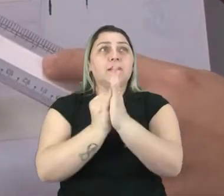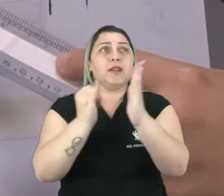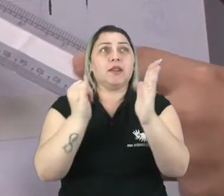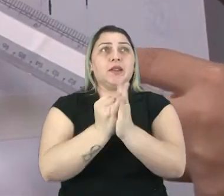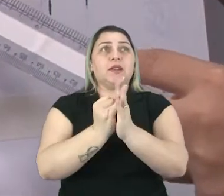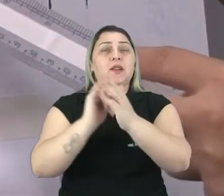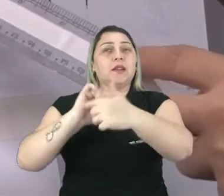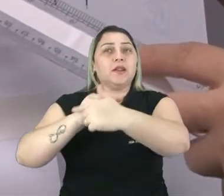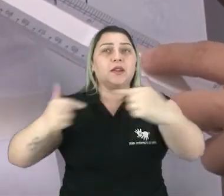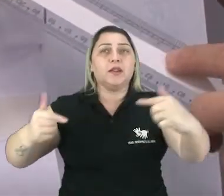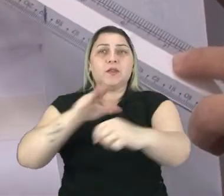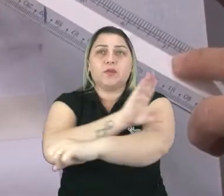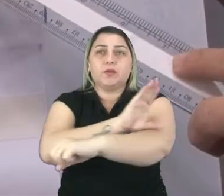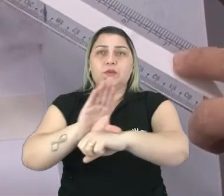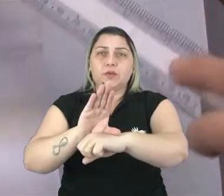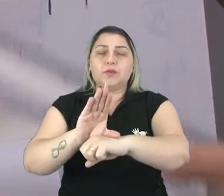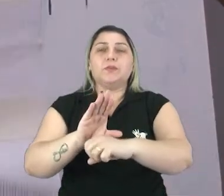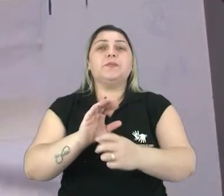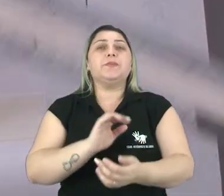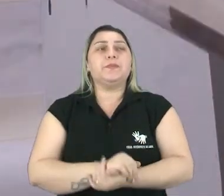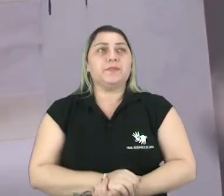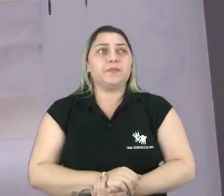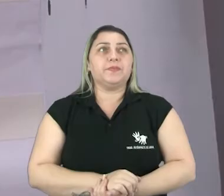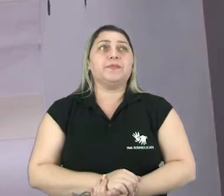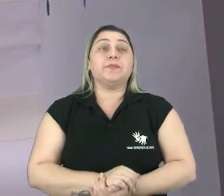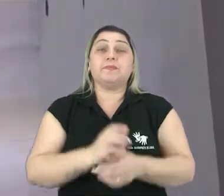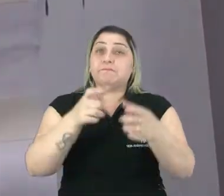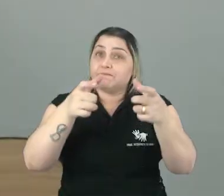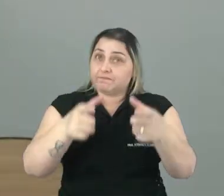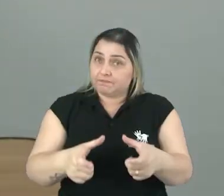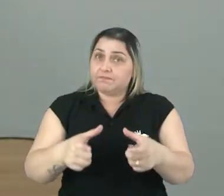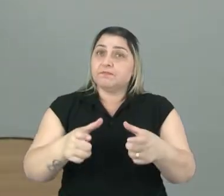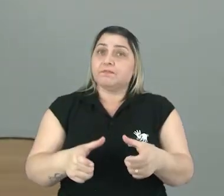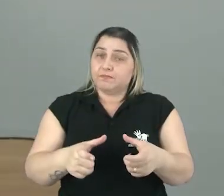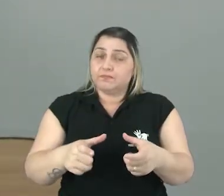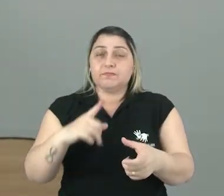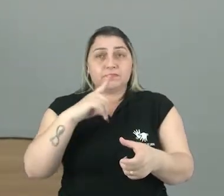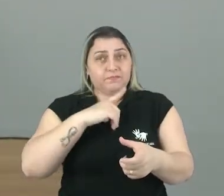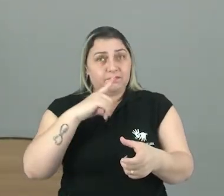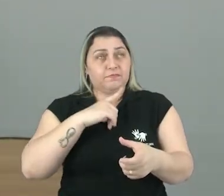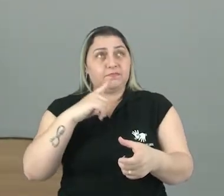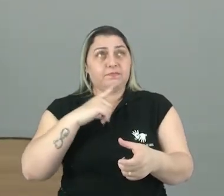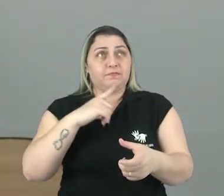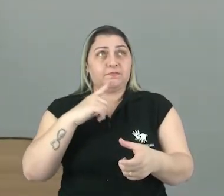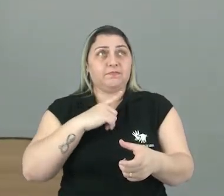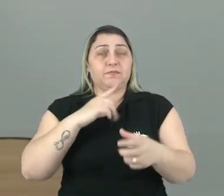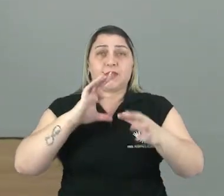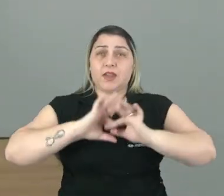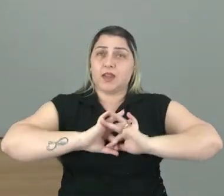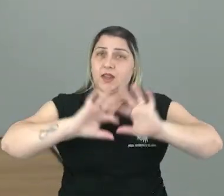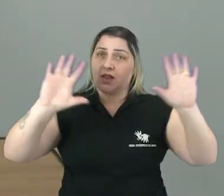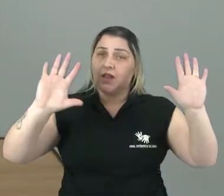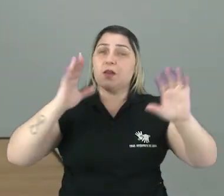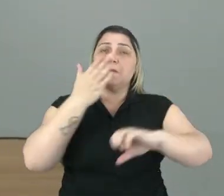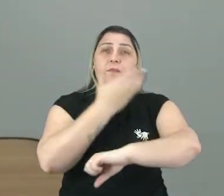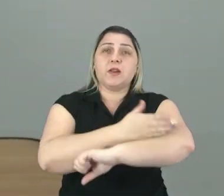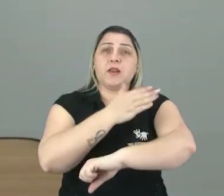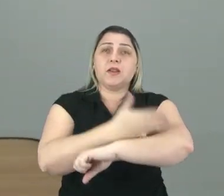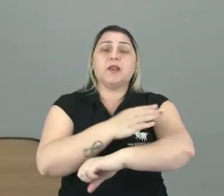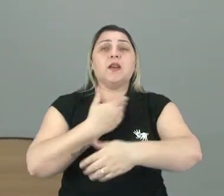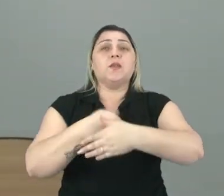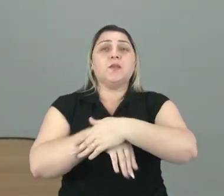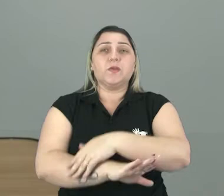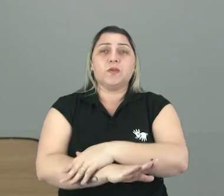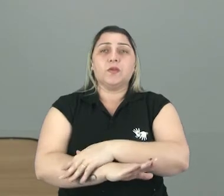identidade, tradições e costumes. Então, eram nesses quilombos onde eles tinham a oportunidade de serem livres, praticar seus